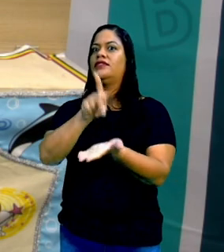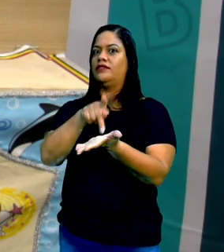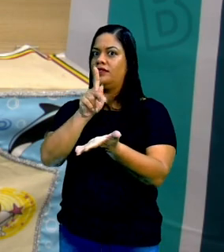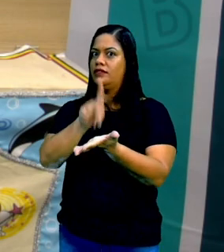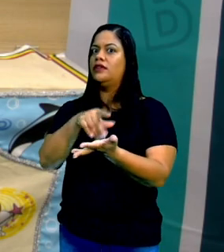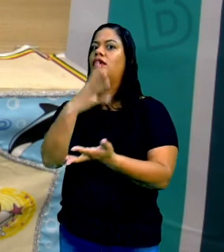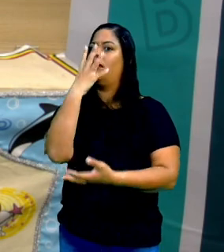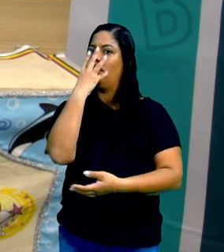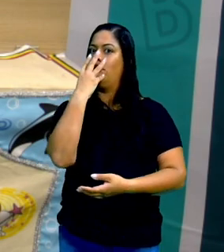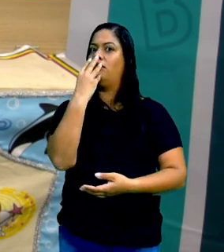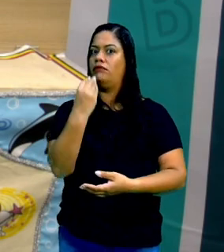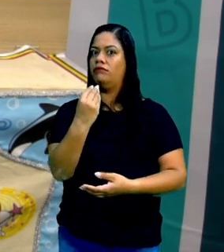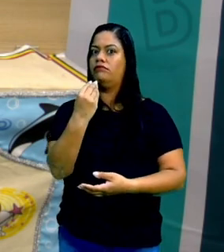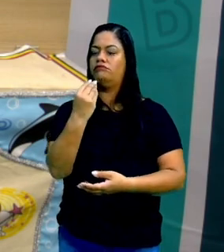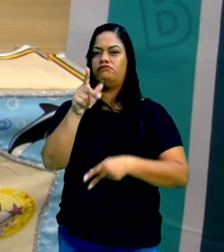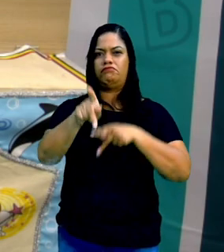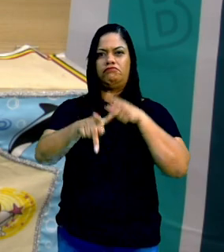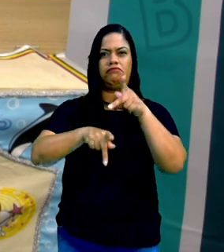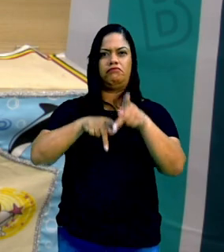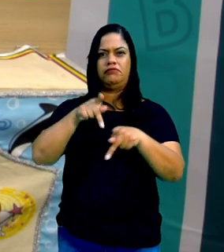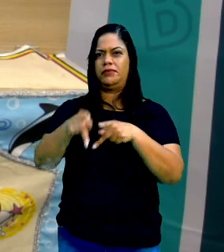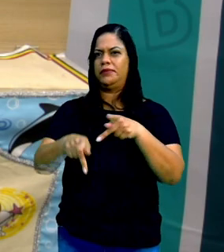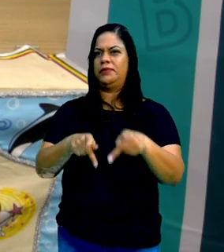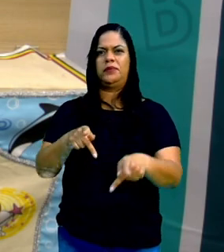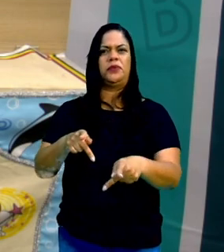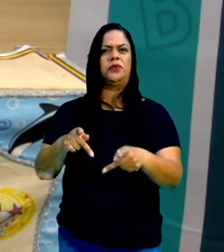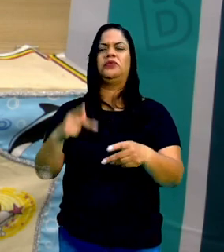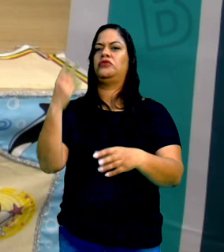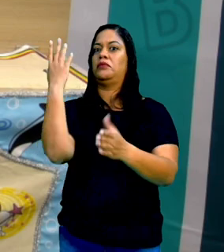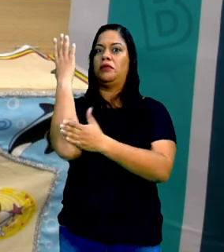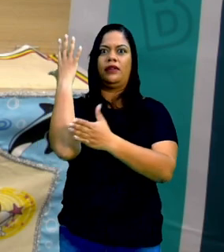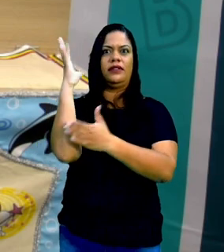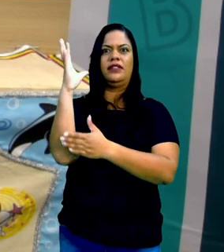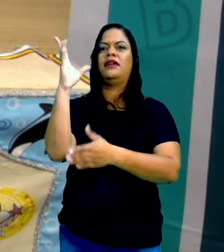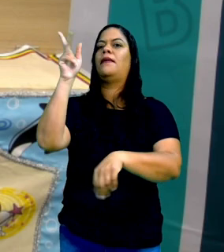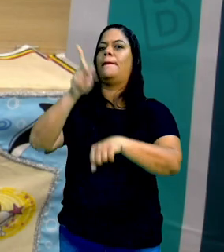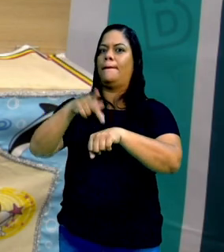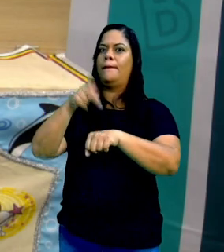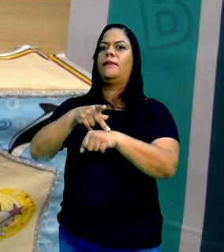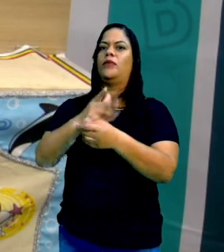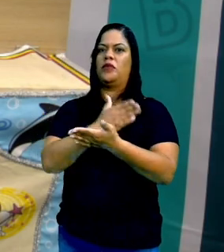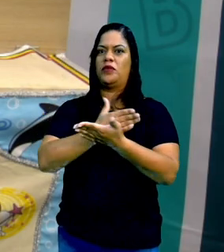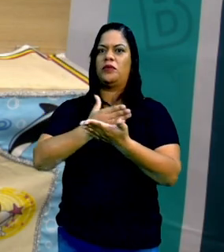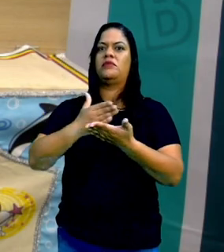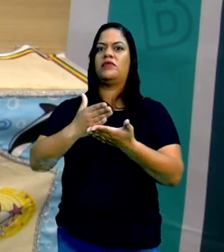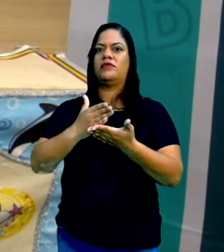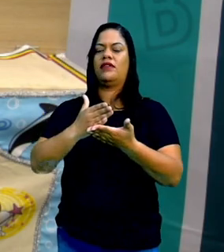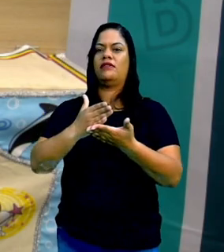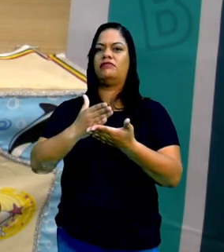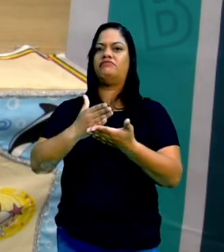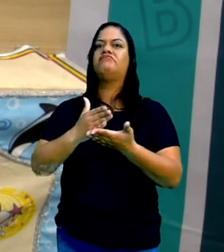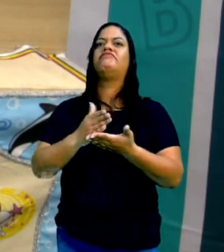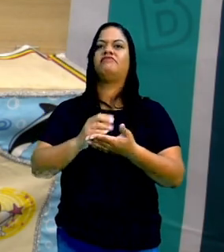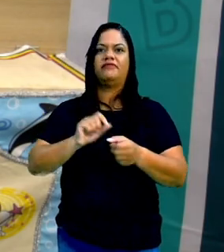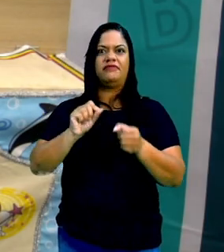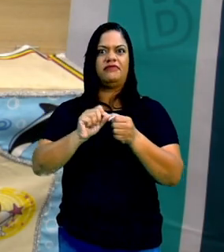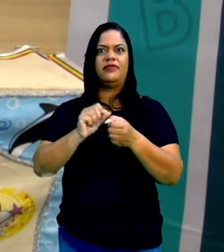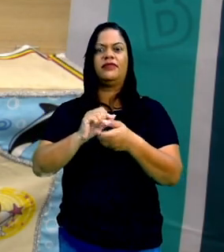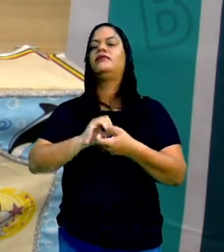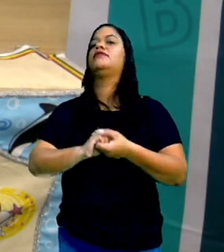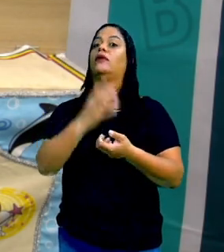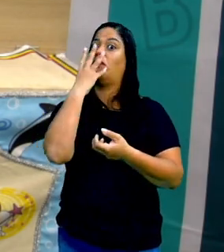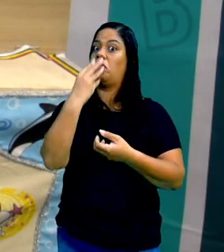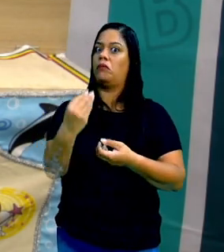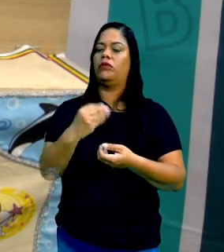um lobo, aí o povo pegaram pau, pedra e começaram a bater no lobo. E o lobo fez o quê?